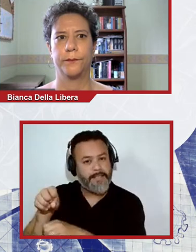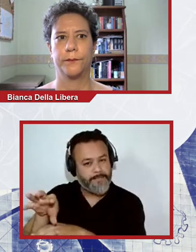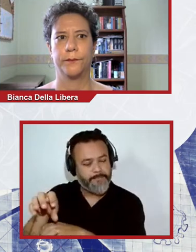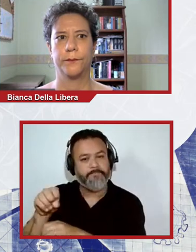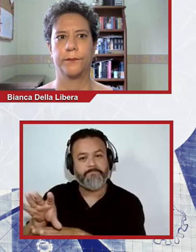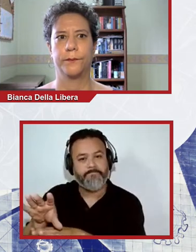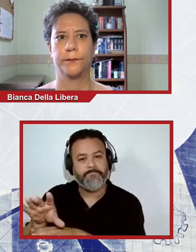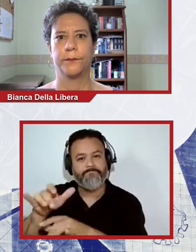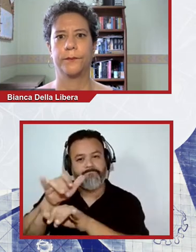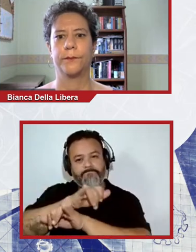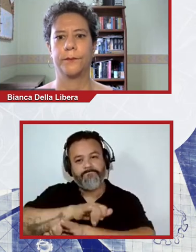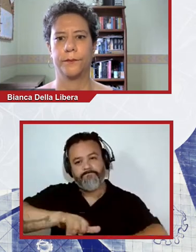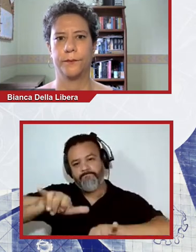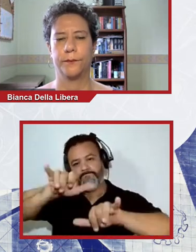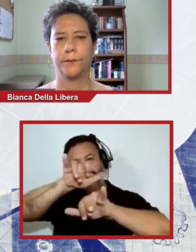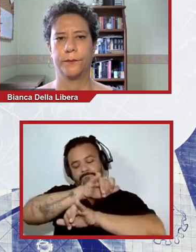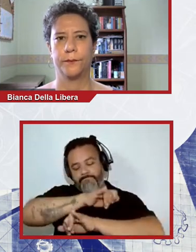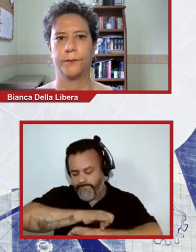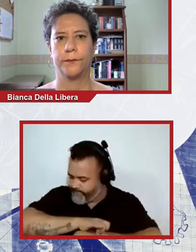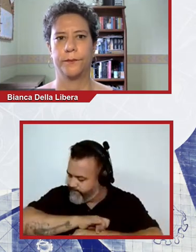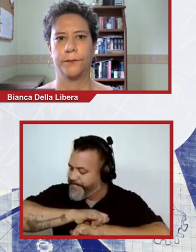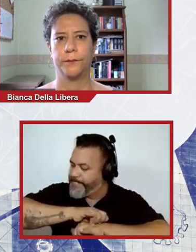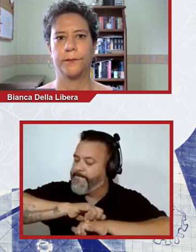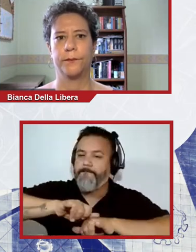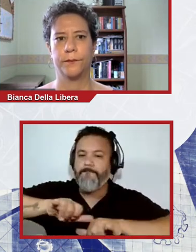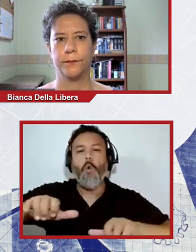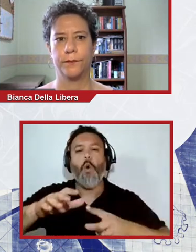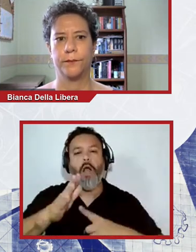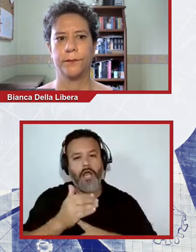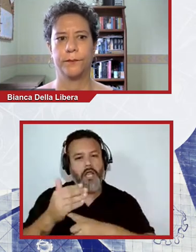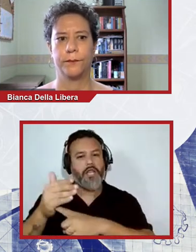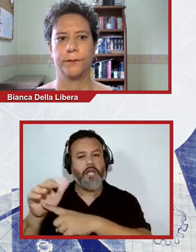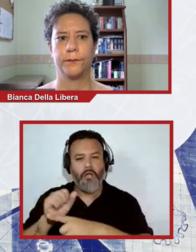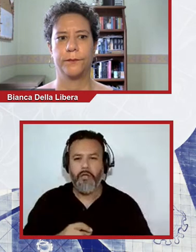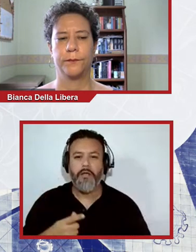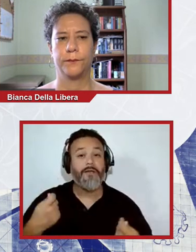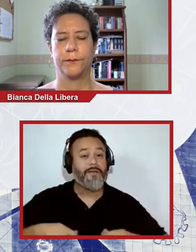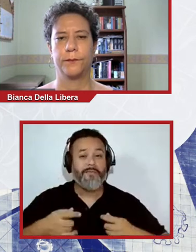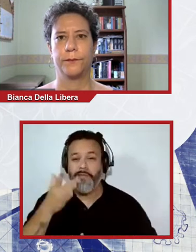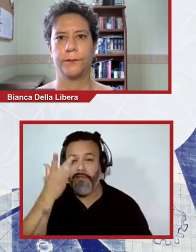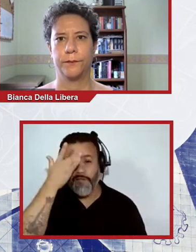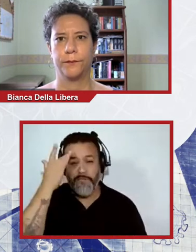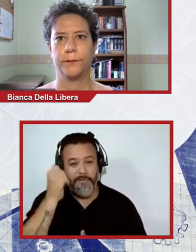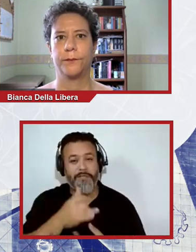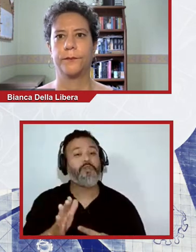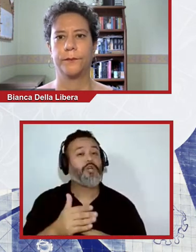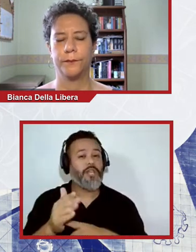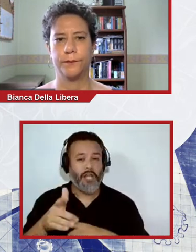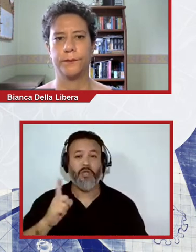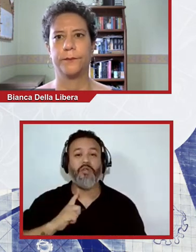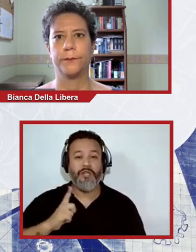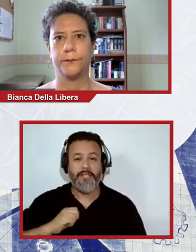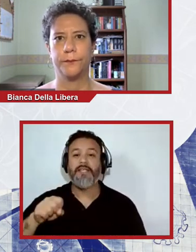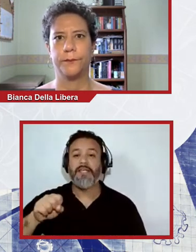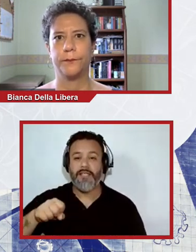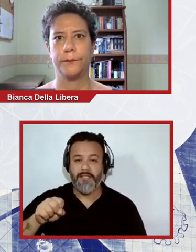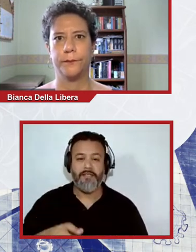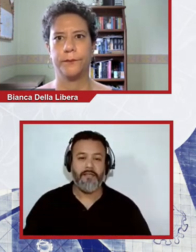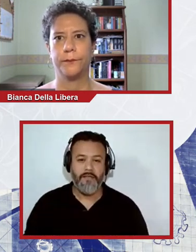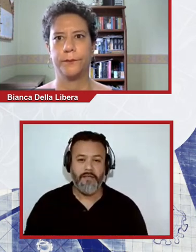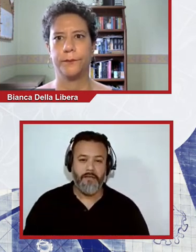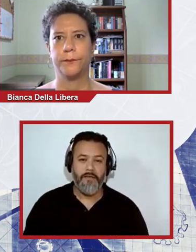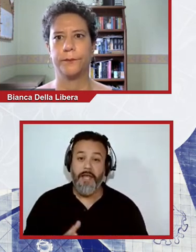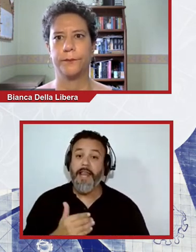isso, né? Porque a gente precisa que as pessoas saibam que a tecnologia existe. A gente precisa que a